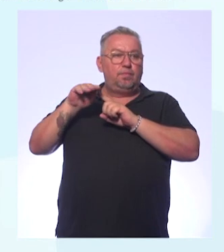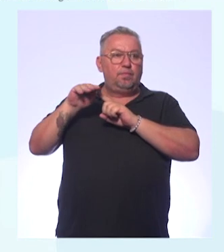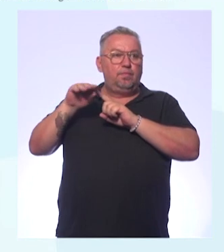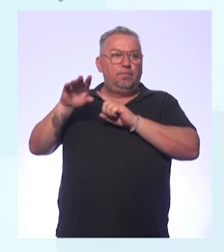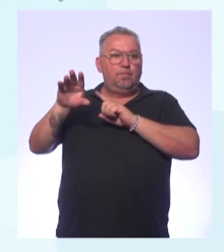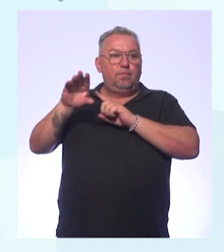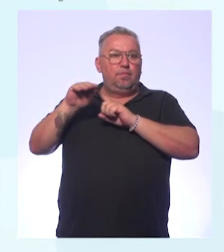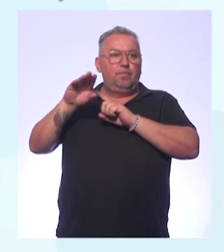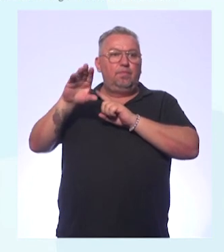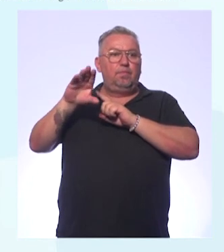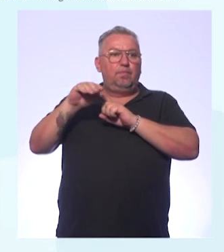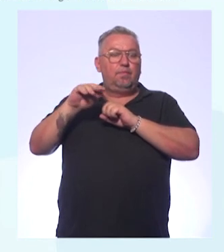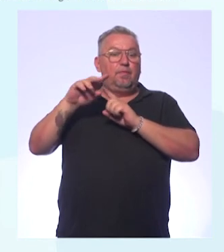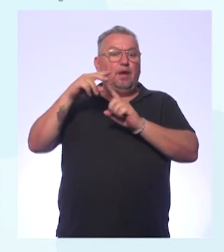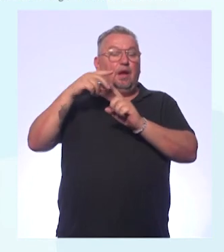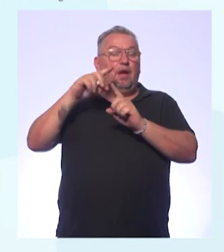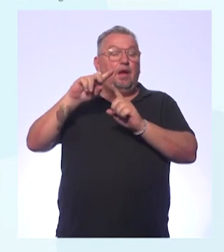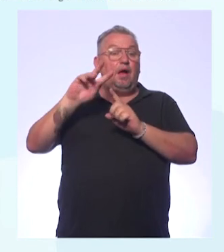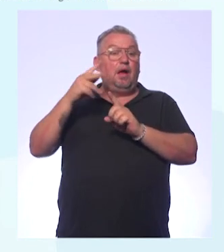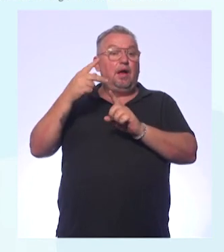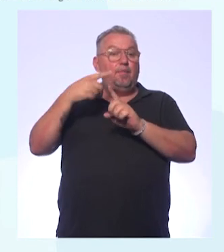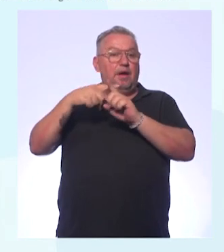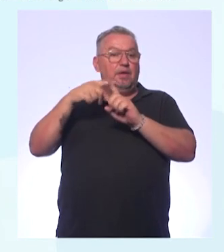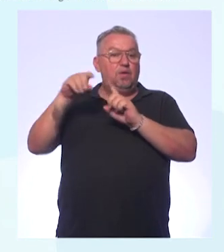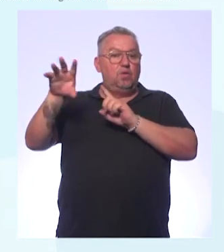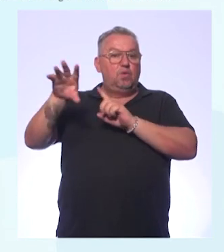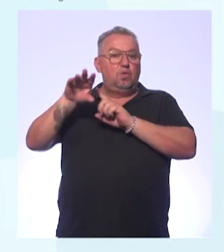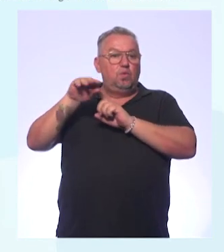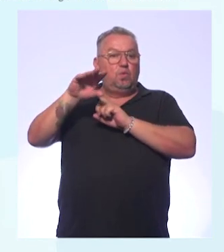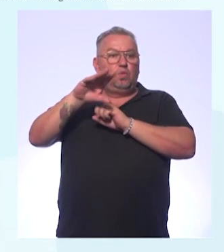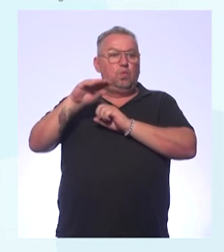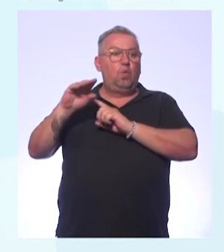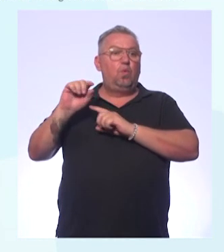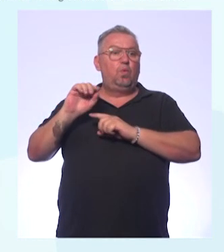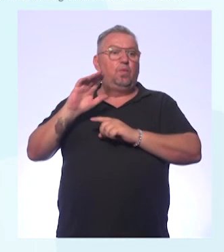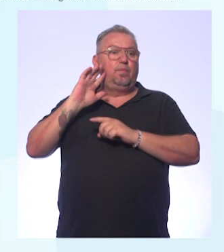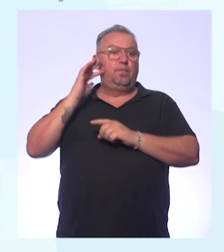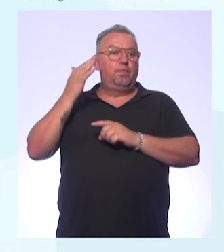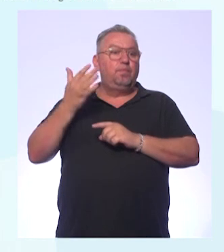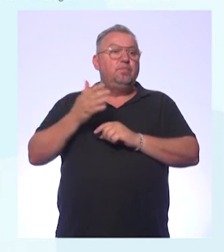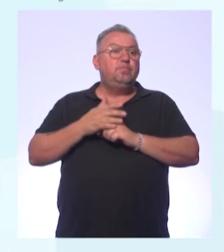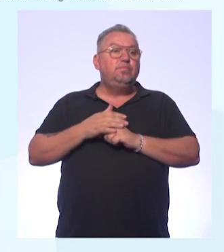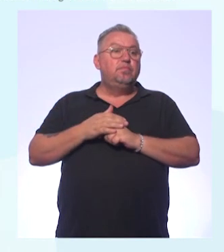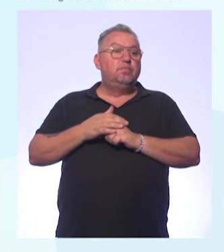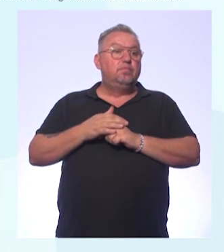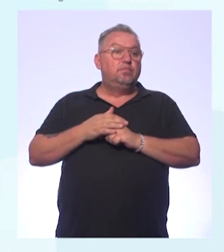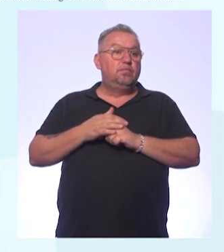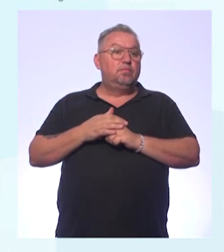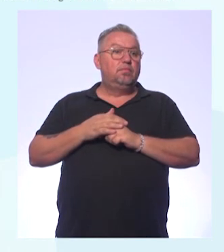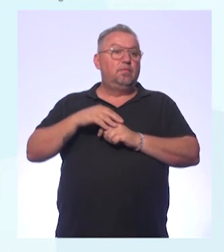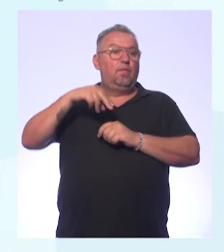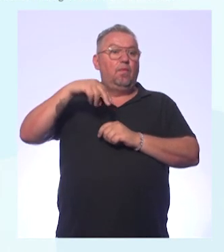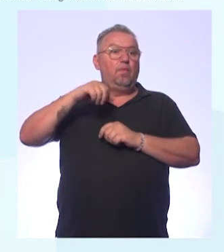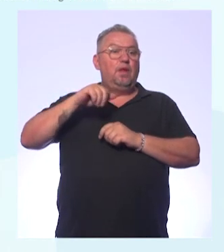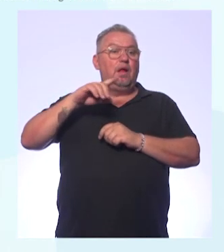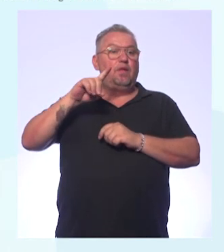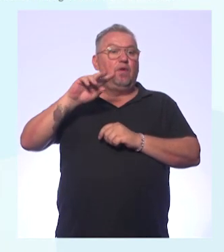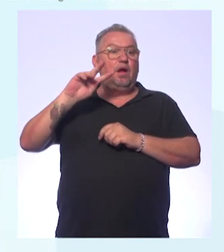atraindo esses íons H+ aí, certo? E aí o que acontece? O